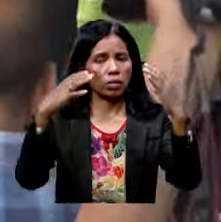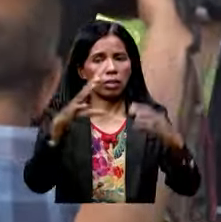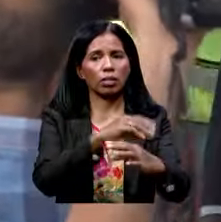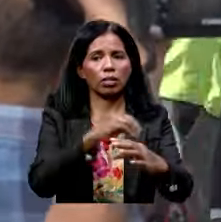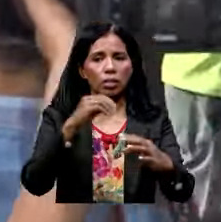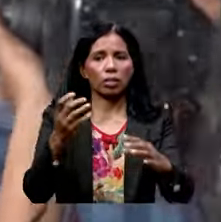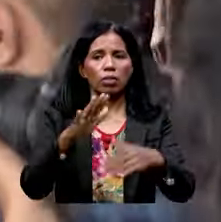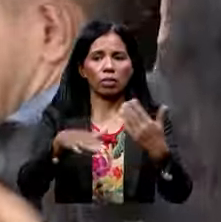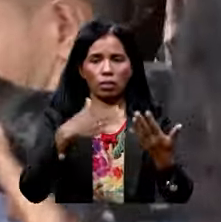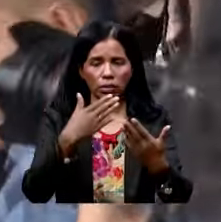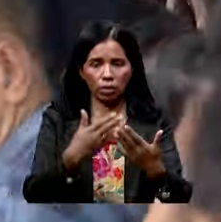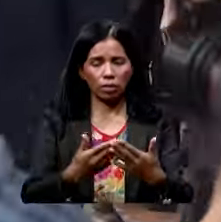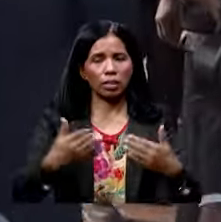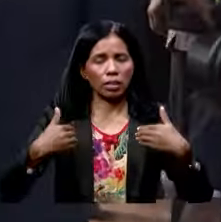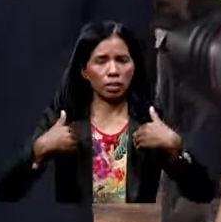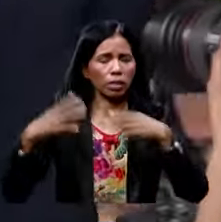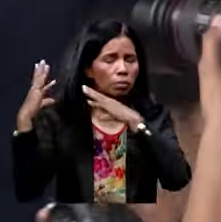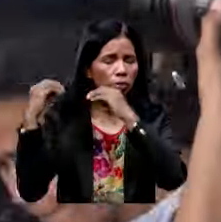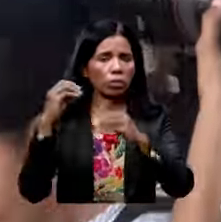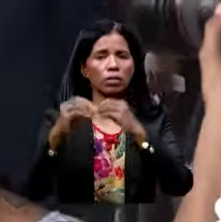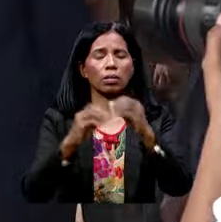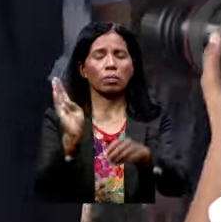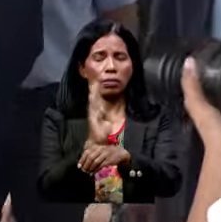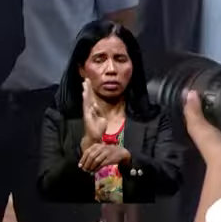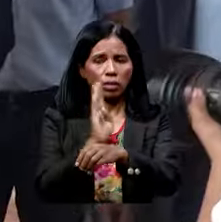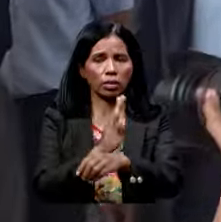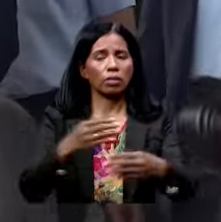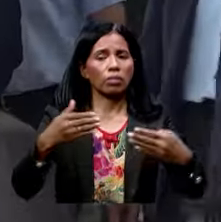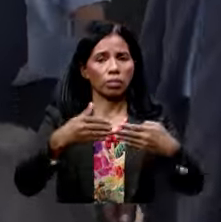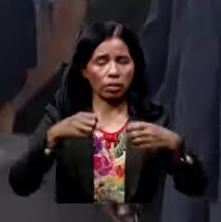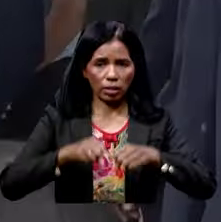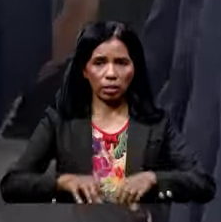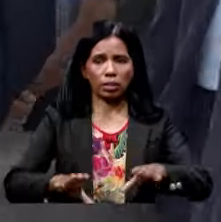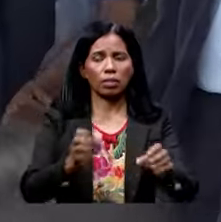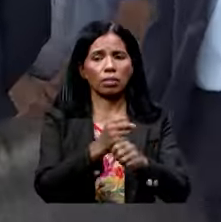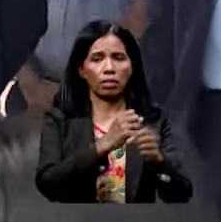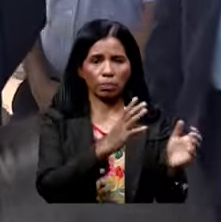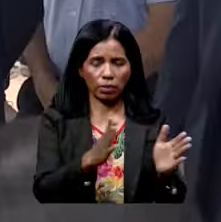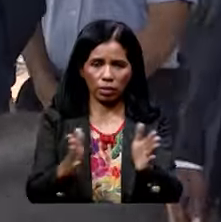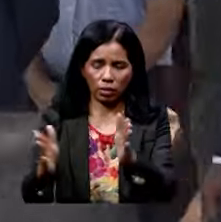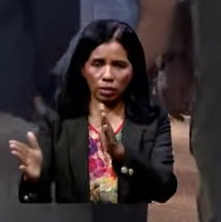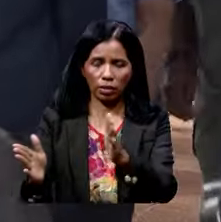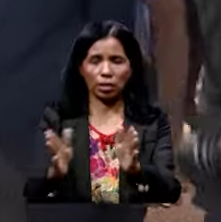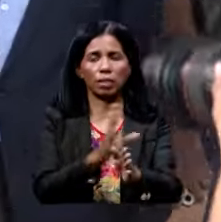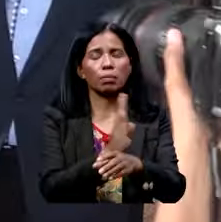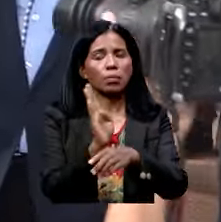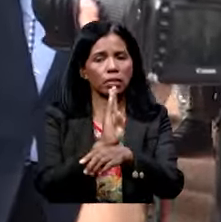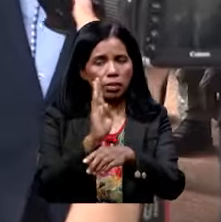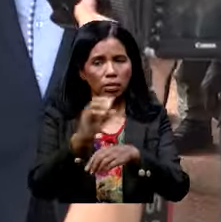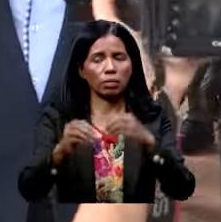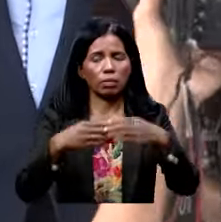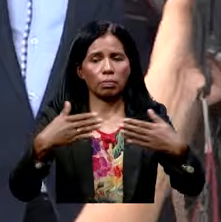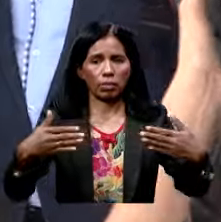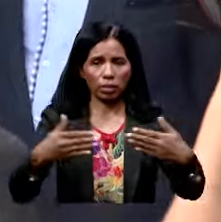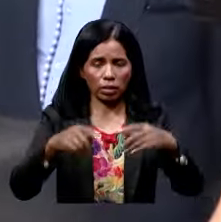perito siran ne B e a experiência para negociação fronteira marítima, no ne B le rala preparação para negociação fronteira marítima no terrestre